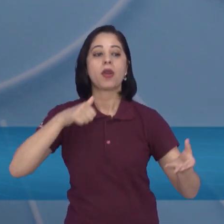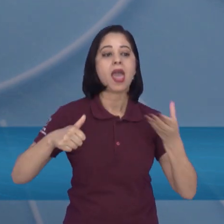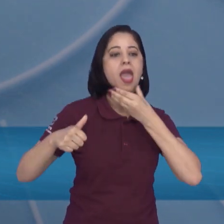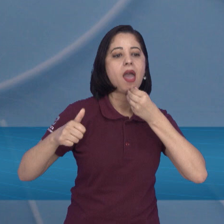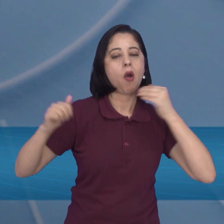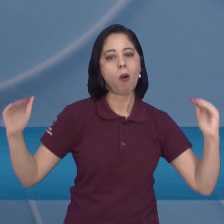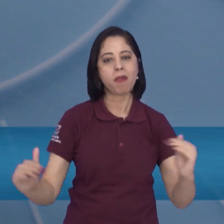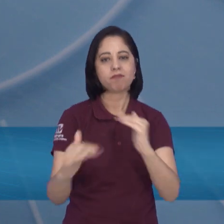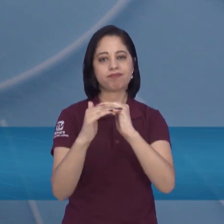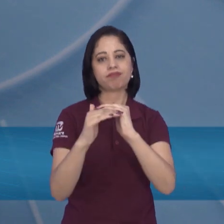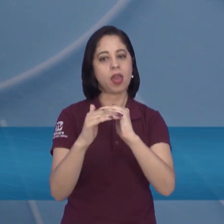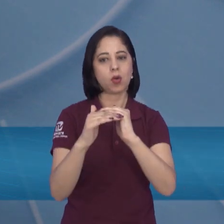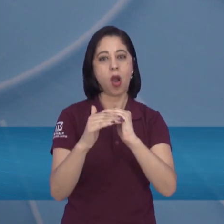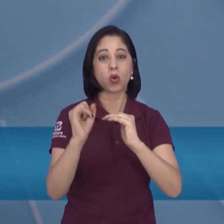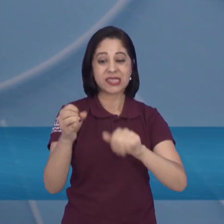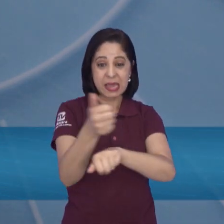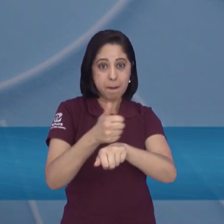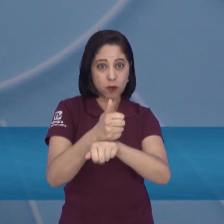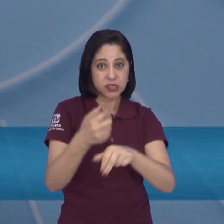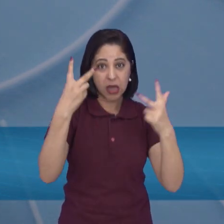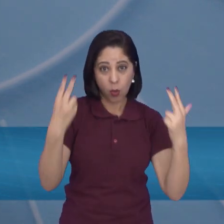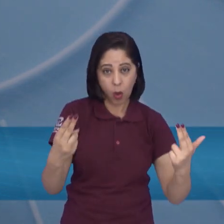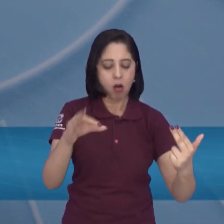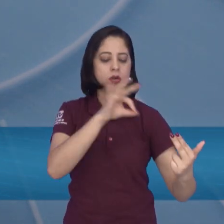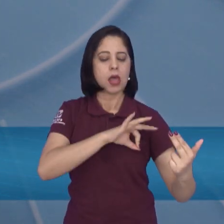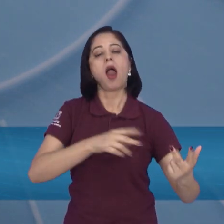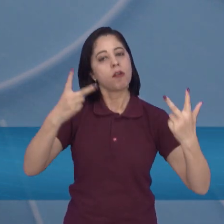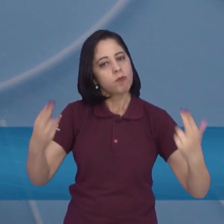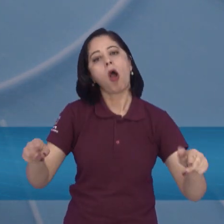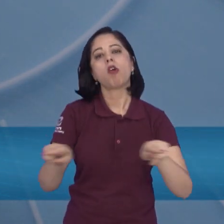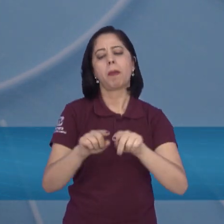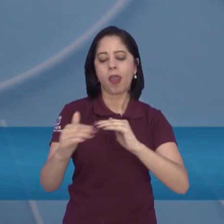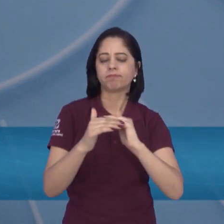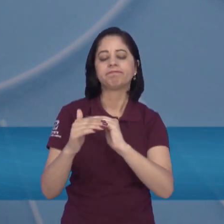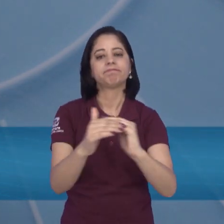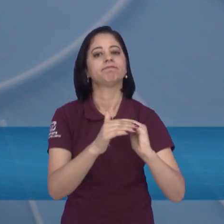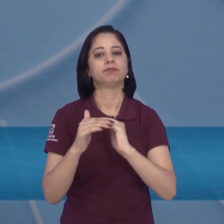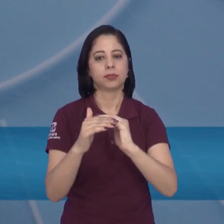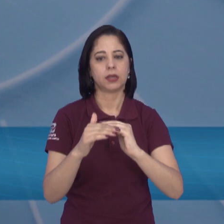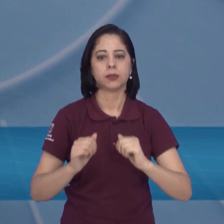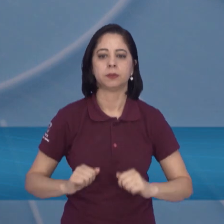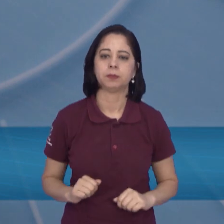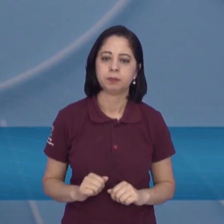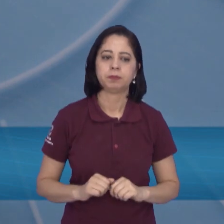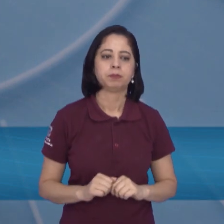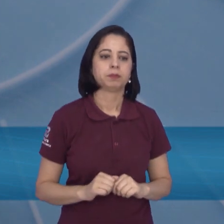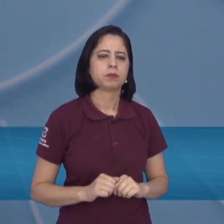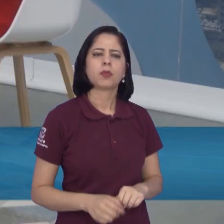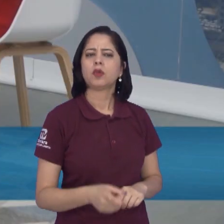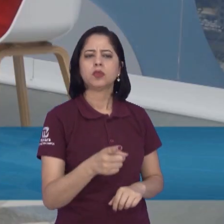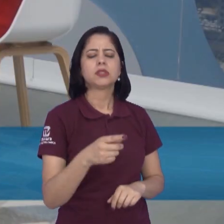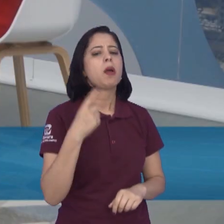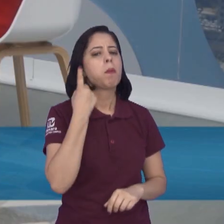para a realização do trabalho de igual valor ou exercício da mesma função. Estela, você como advogada